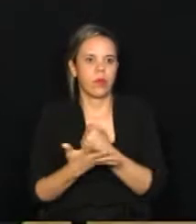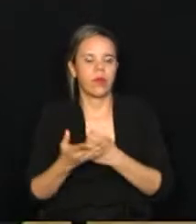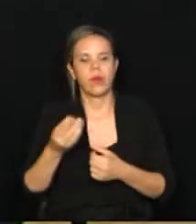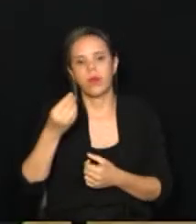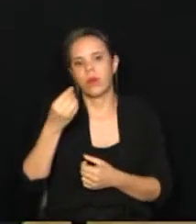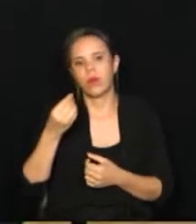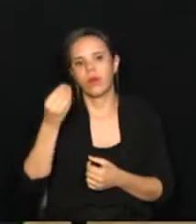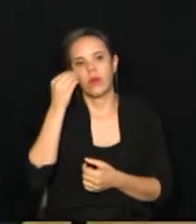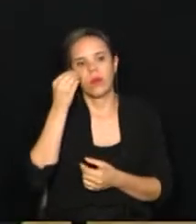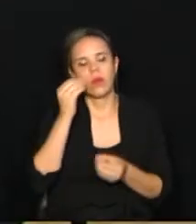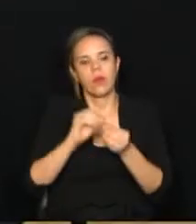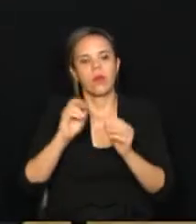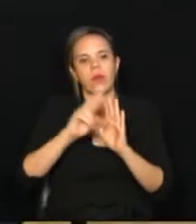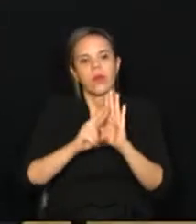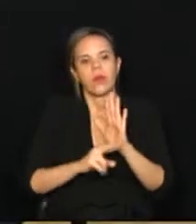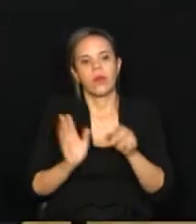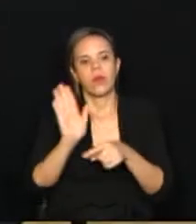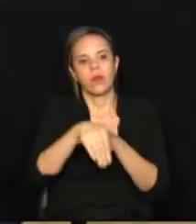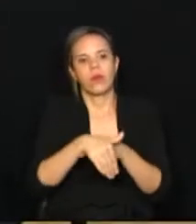são os protocolos do basquete?